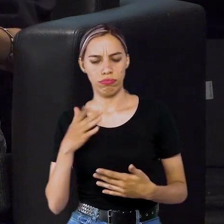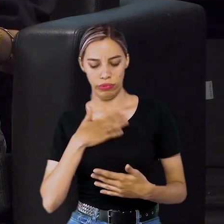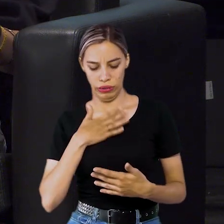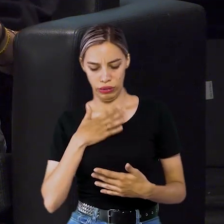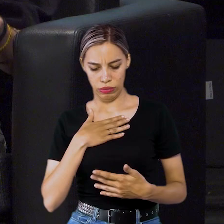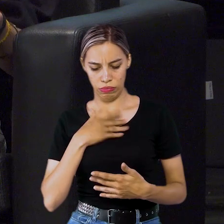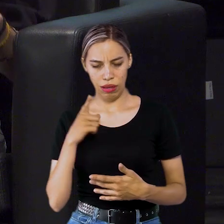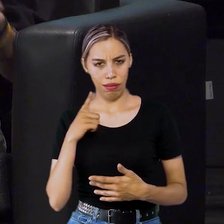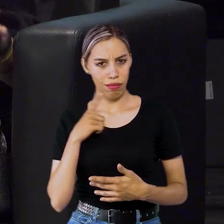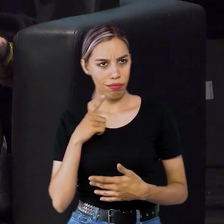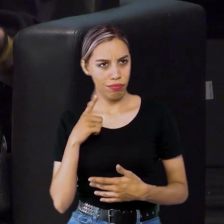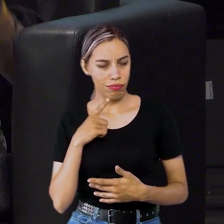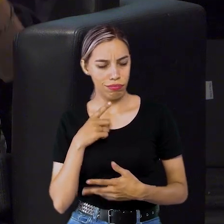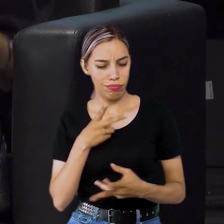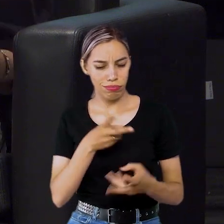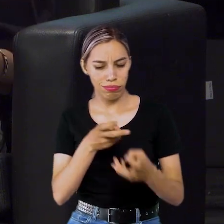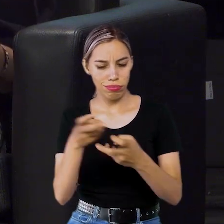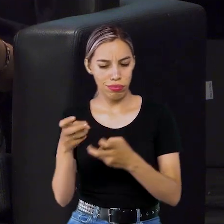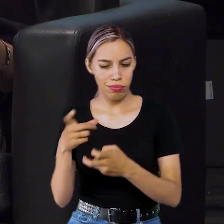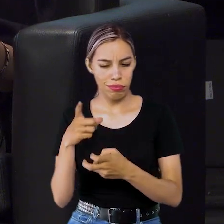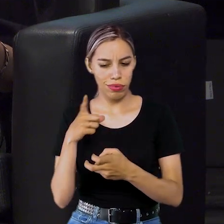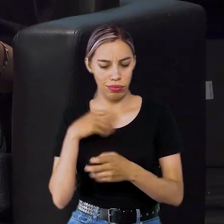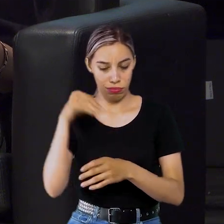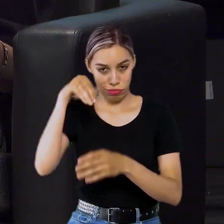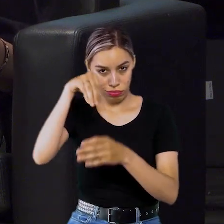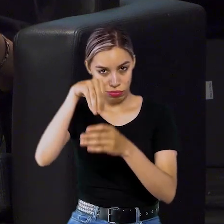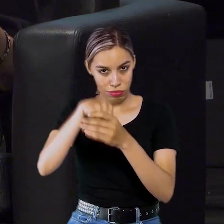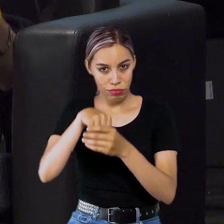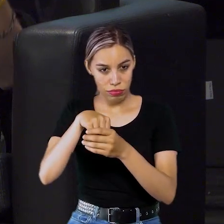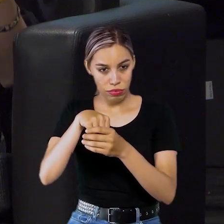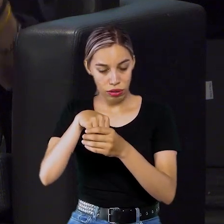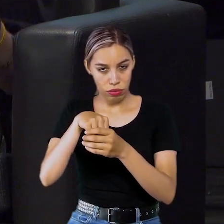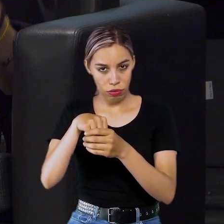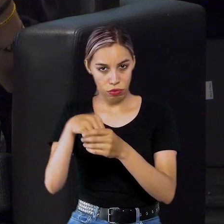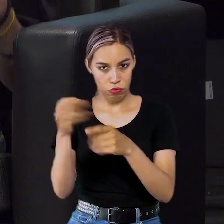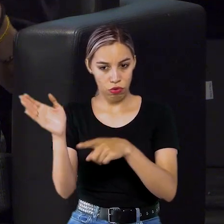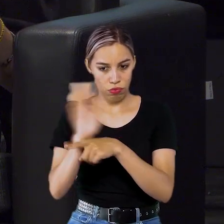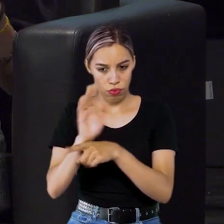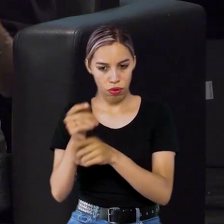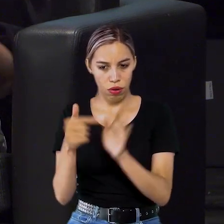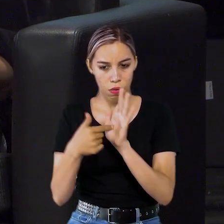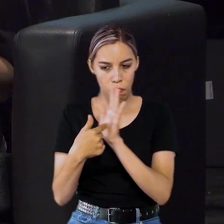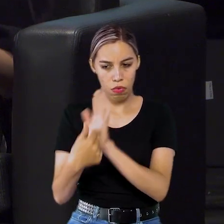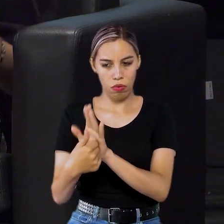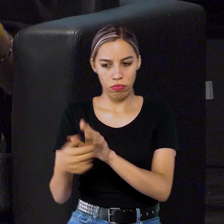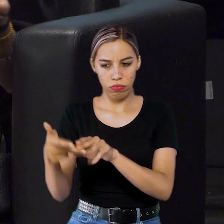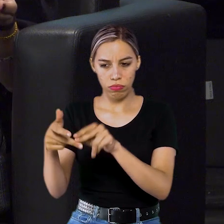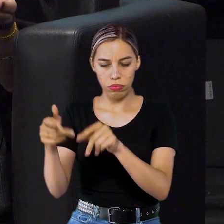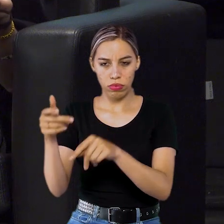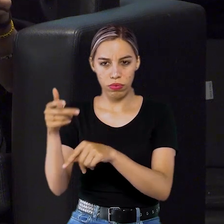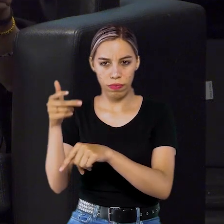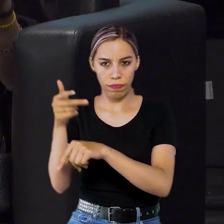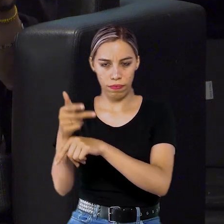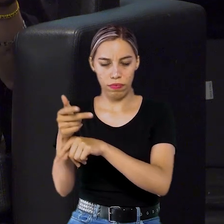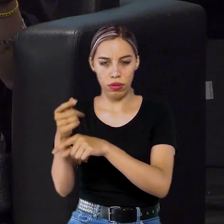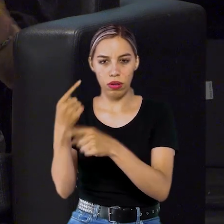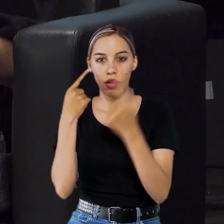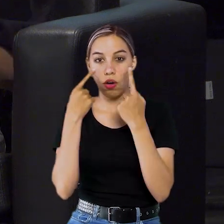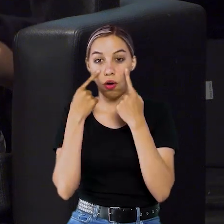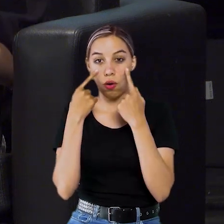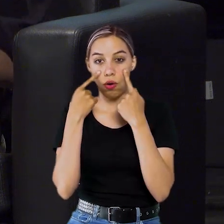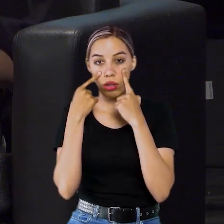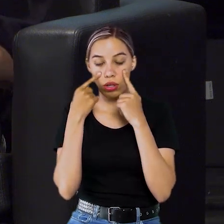uma diferença, né? Você consegue ver dentro do próprio filme a diferença da mudança do olhar, né?